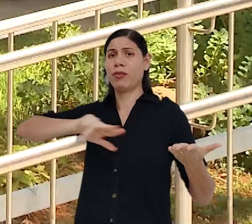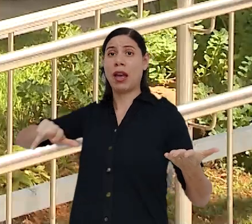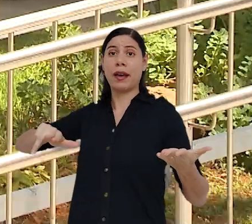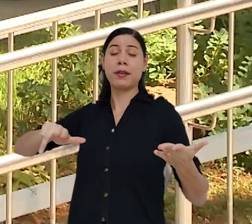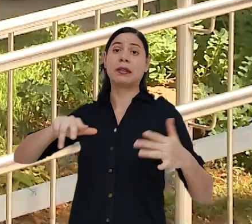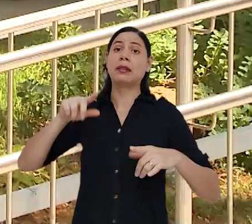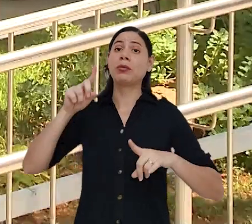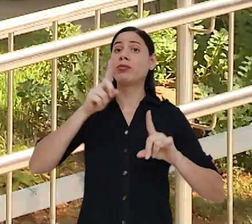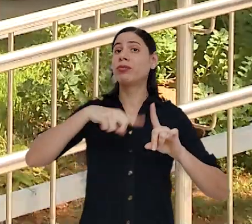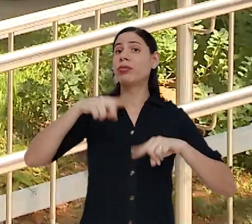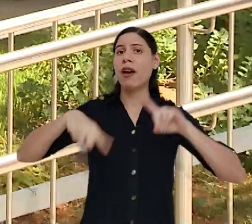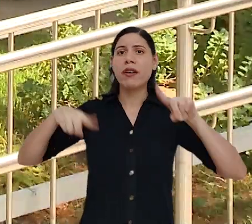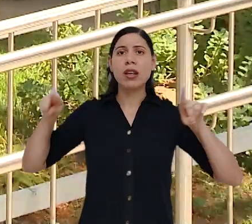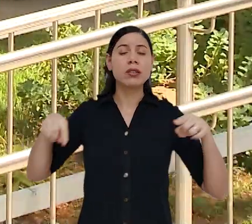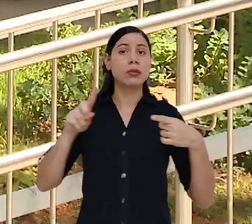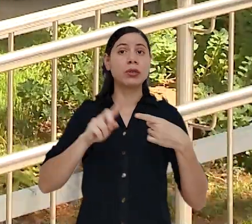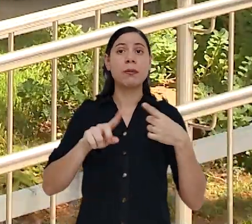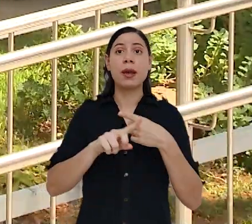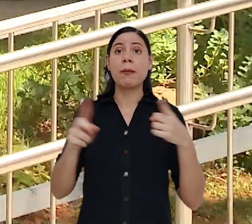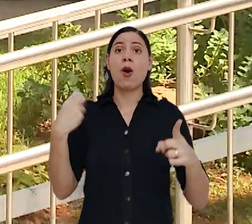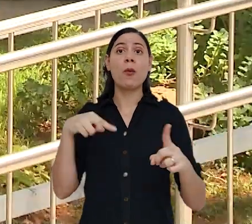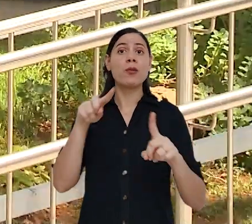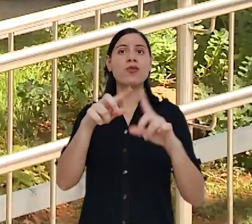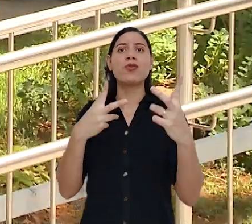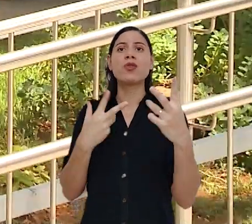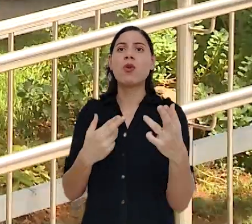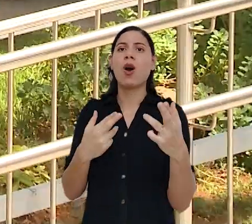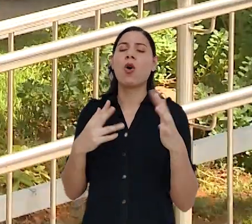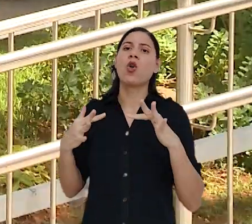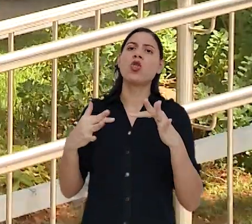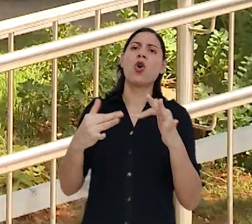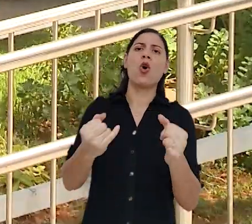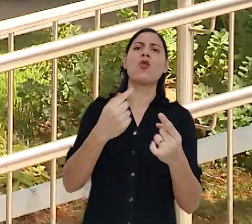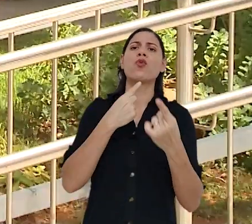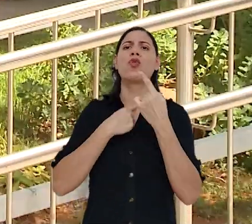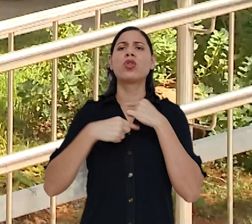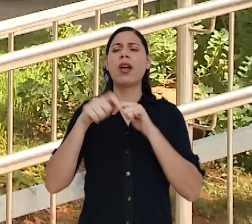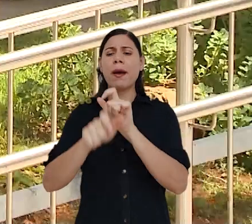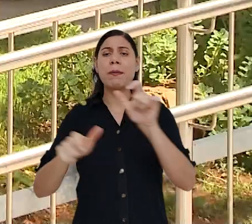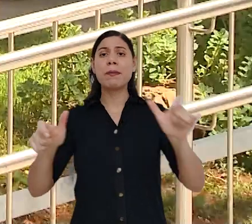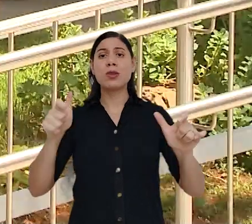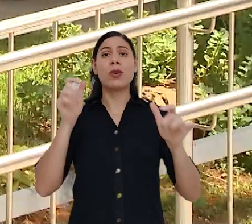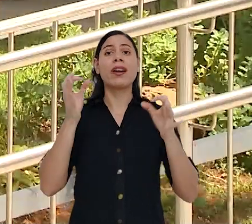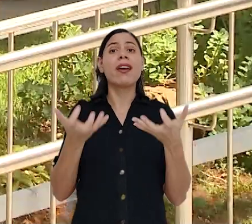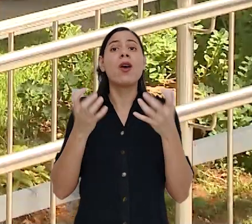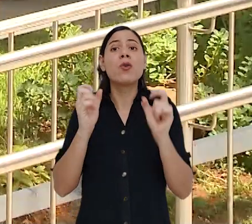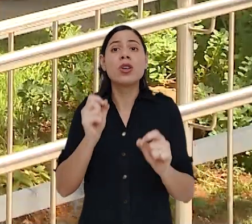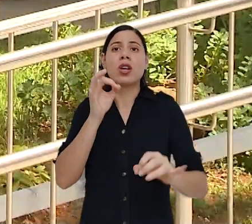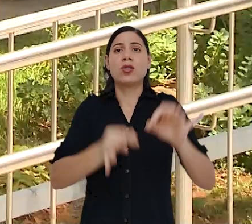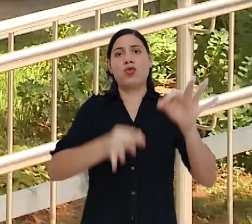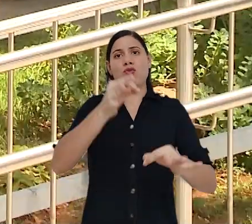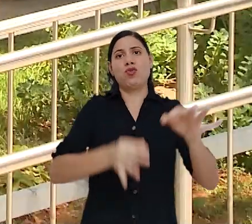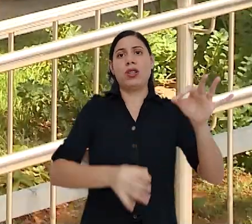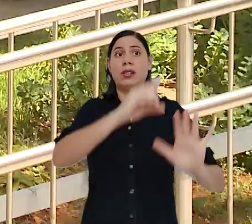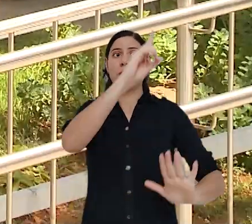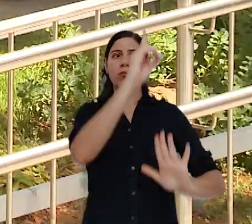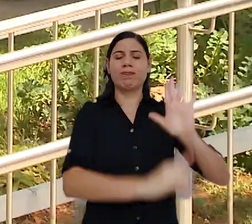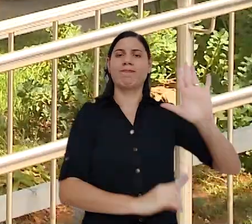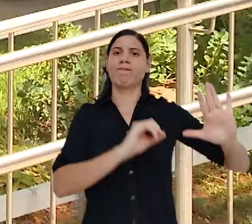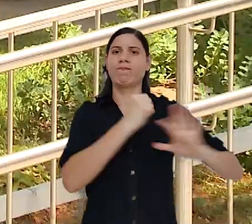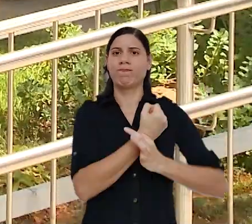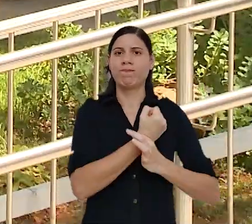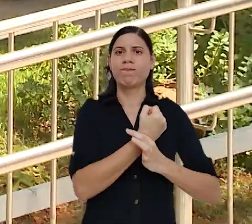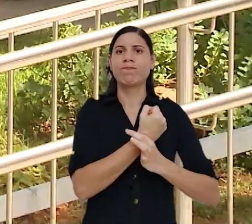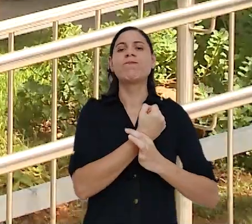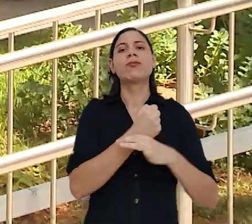complexidade das demandas varia, mas a essência é a mesma. Cada uma carrega o anseio do cidadão que busca a justiça para garantir um direito